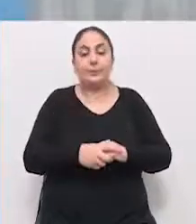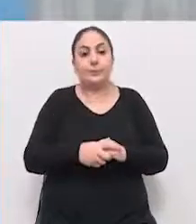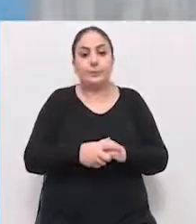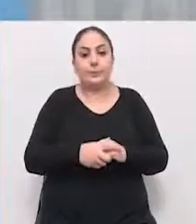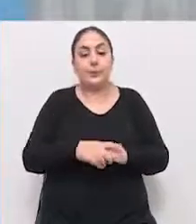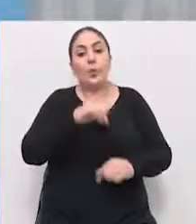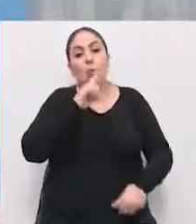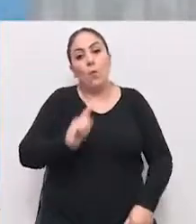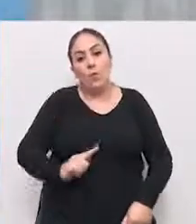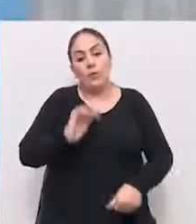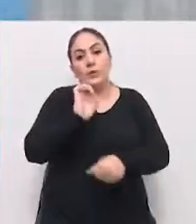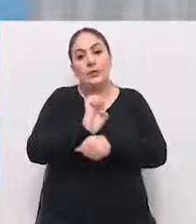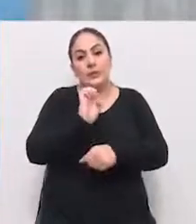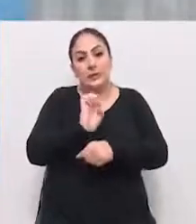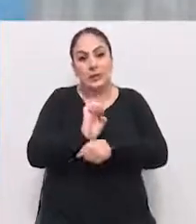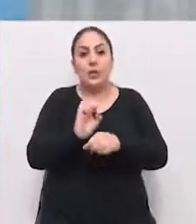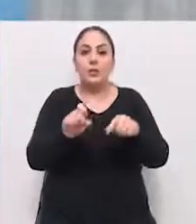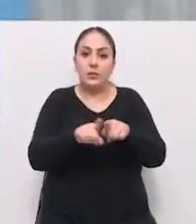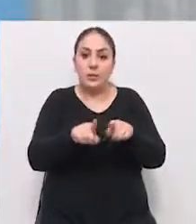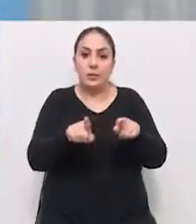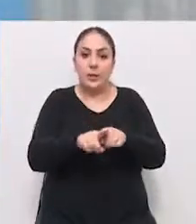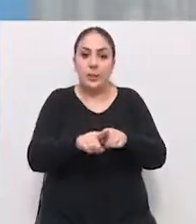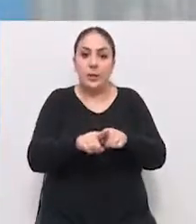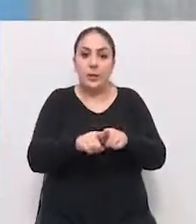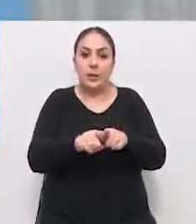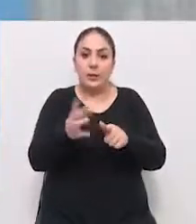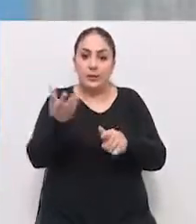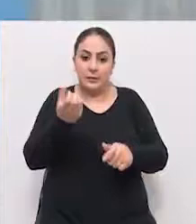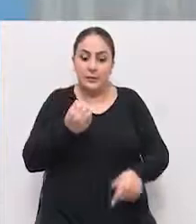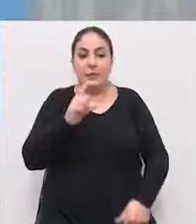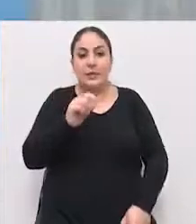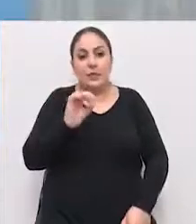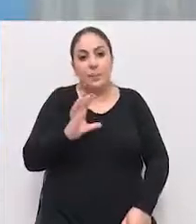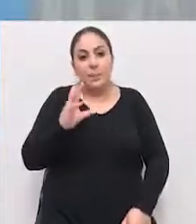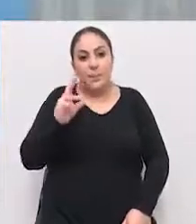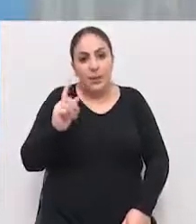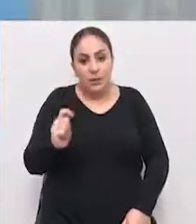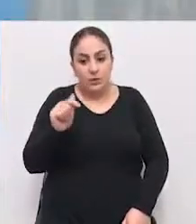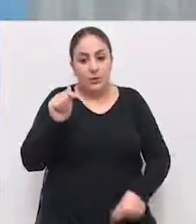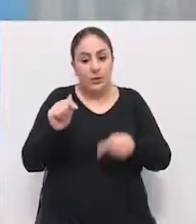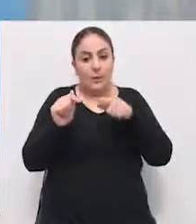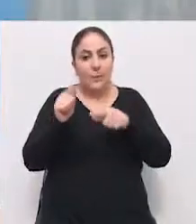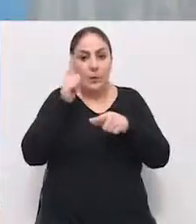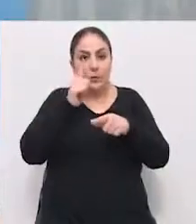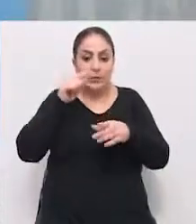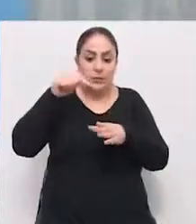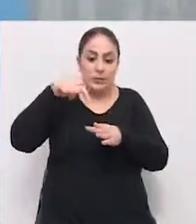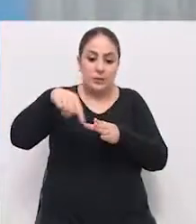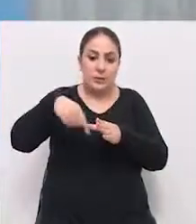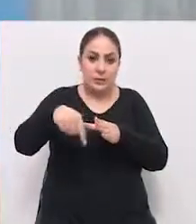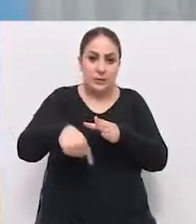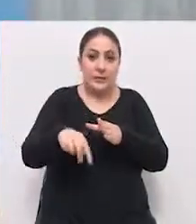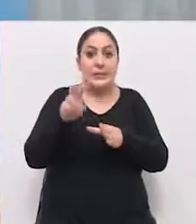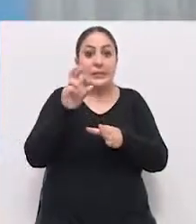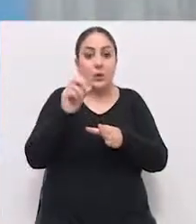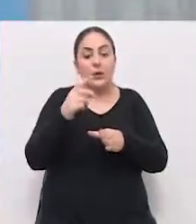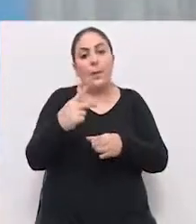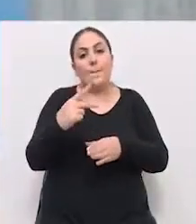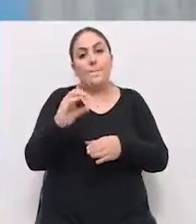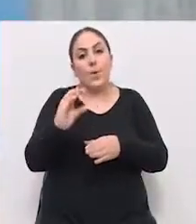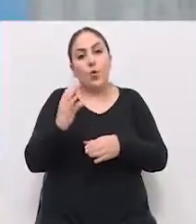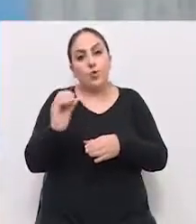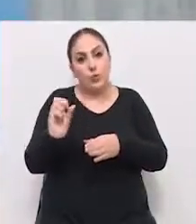Assembleia. O governo do Estado entra também com 10 milhões. Esses 10 milhões é para a perfuração de